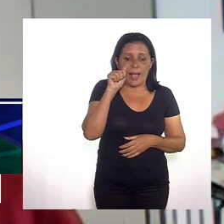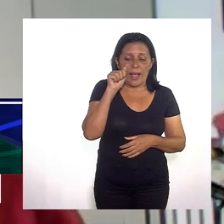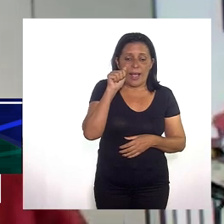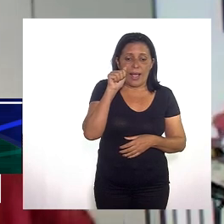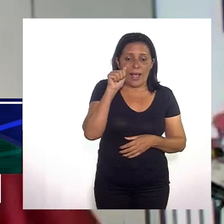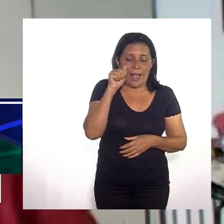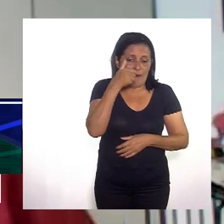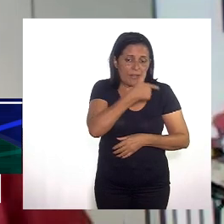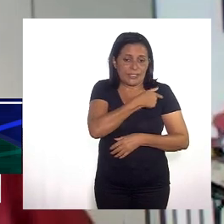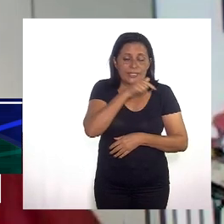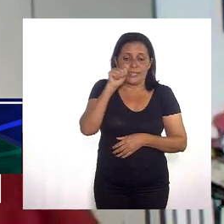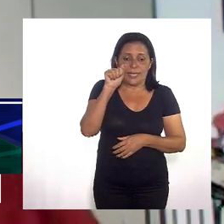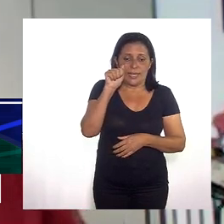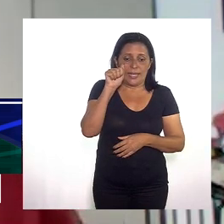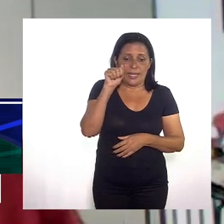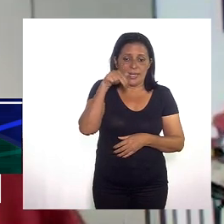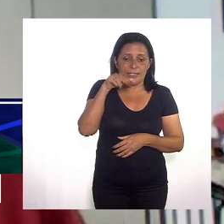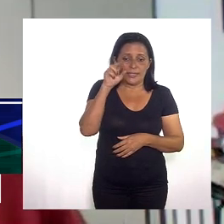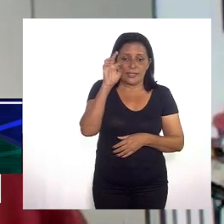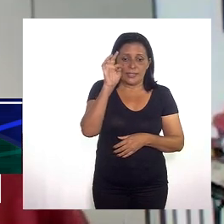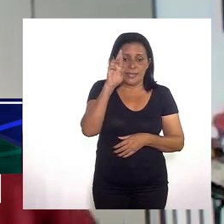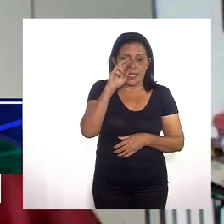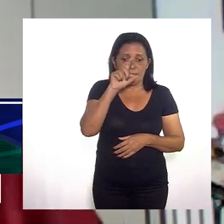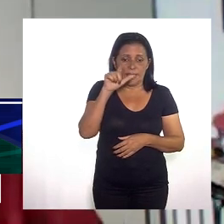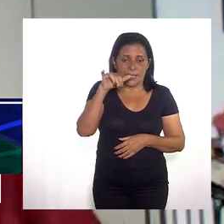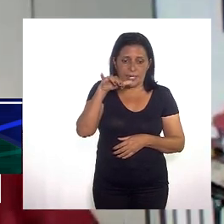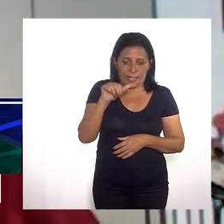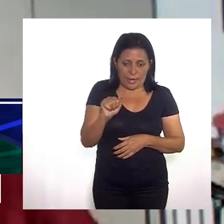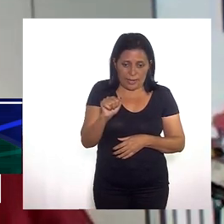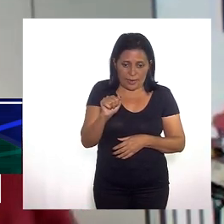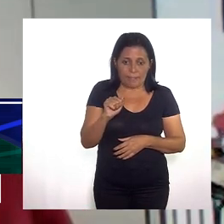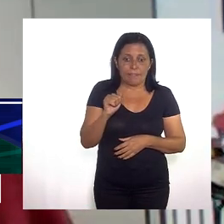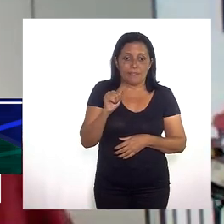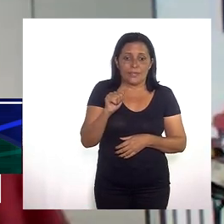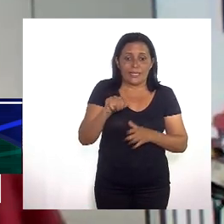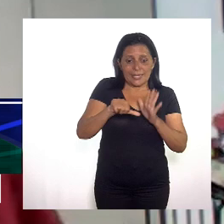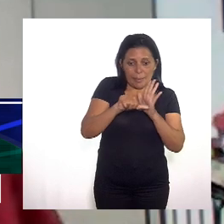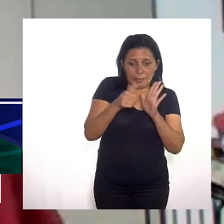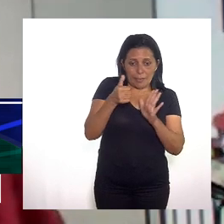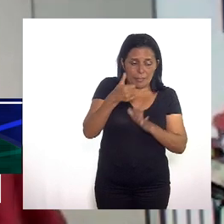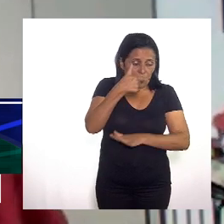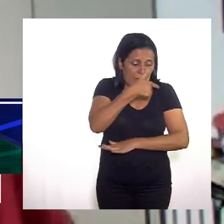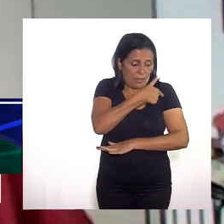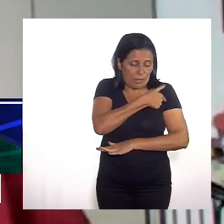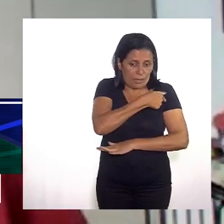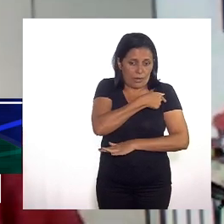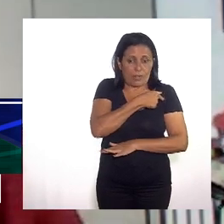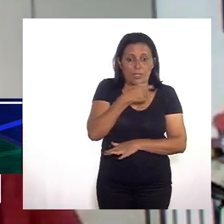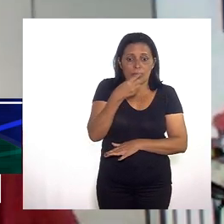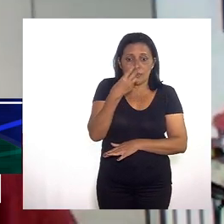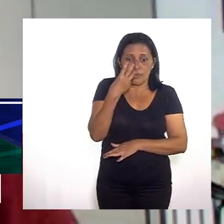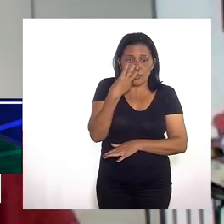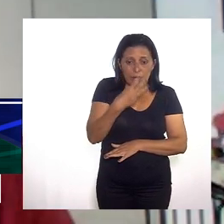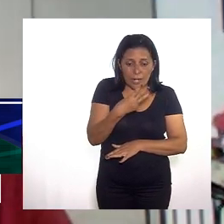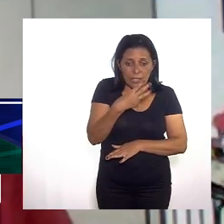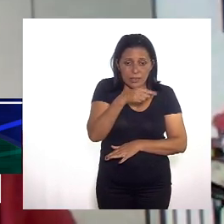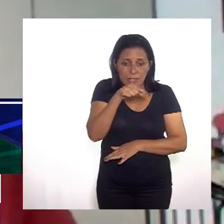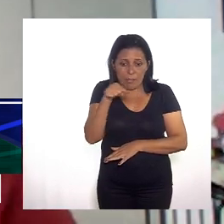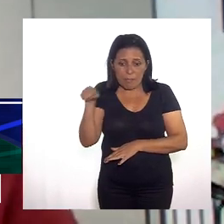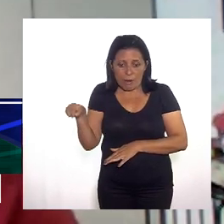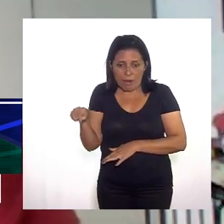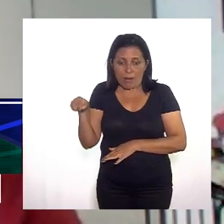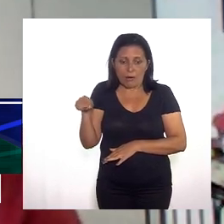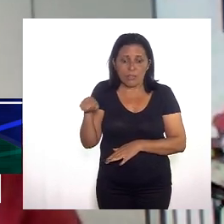efeito, com uma eficácia de mais de 98% para óbito já na primeira dose. Se os profissionais estão vacinados e